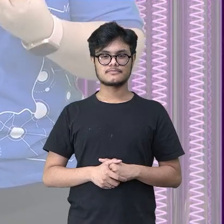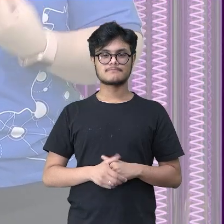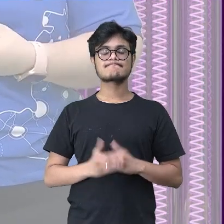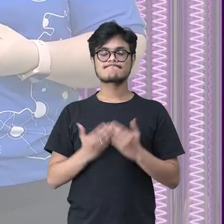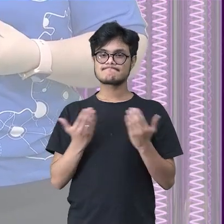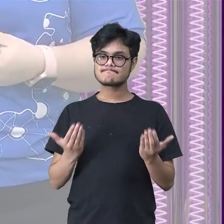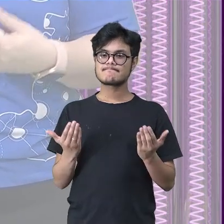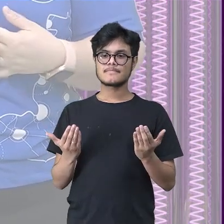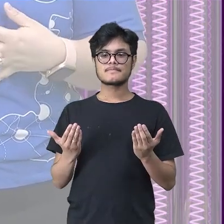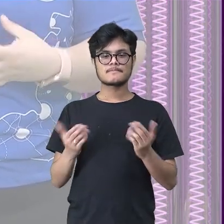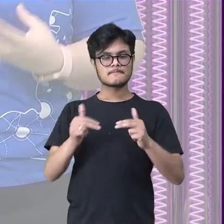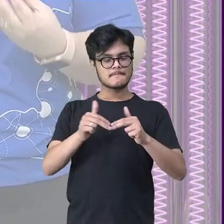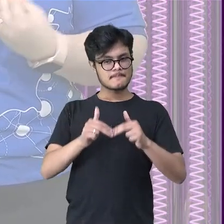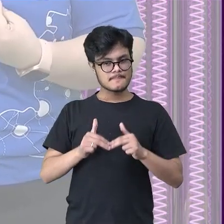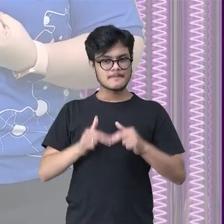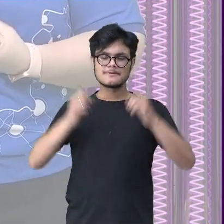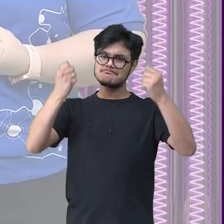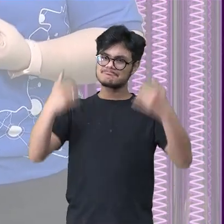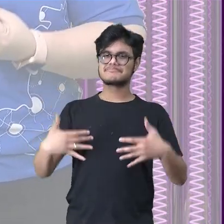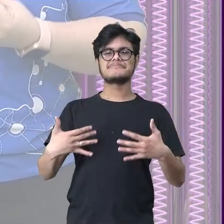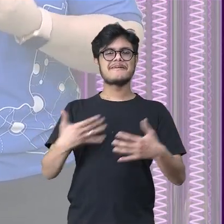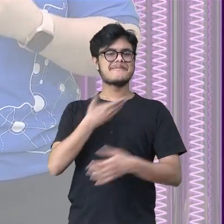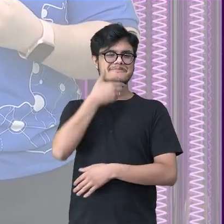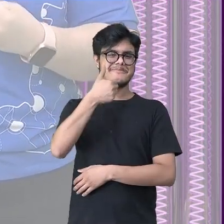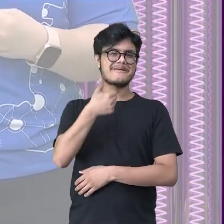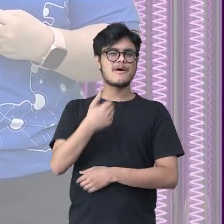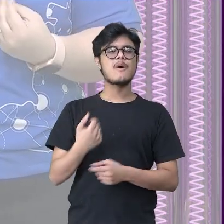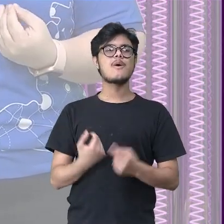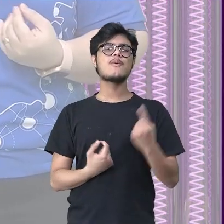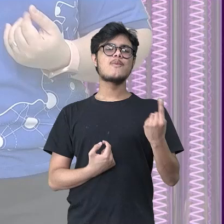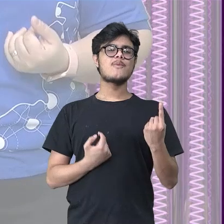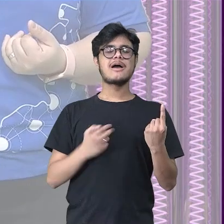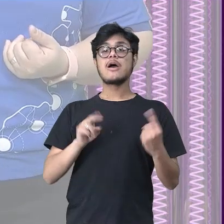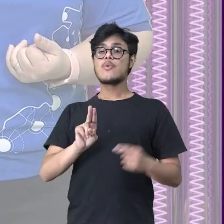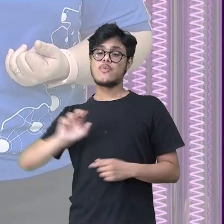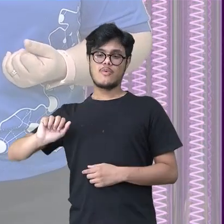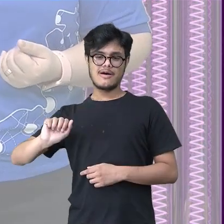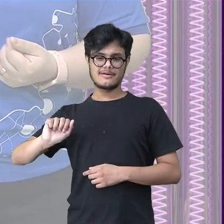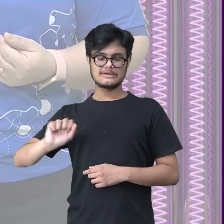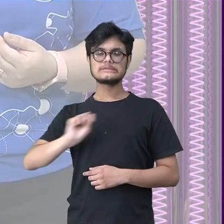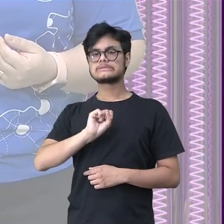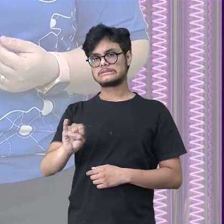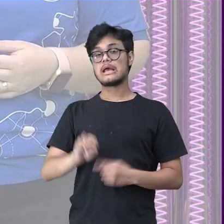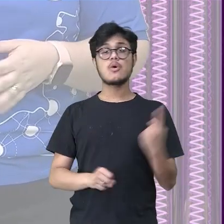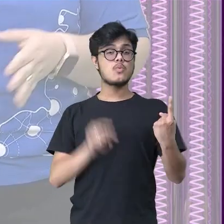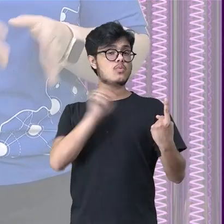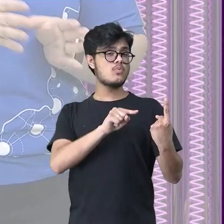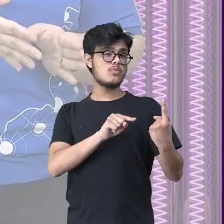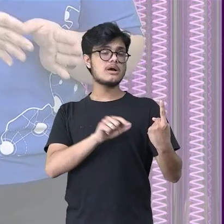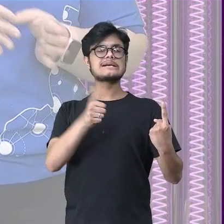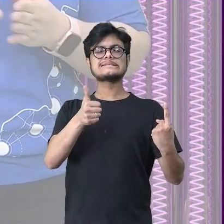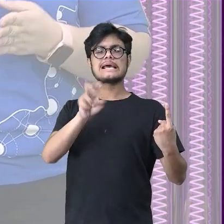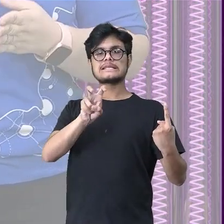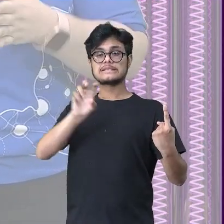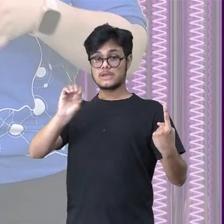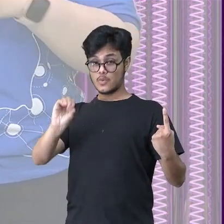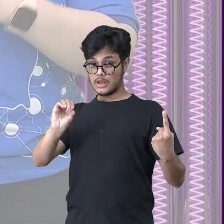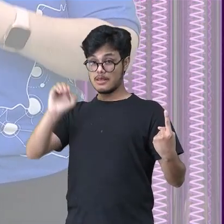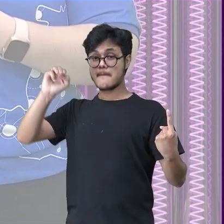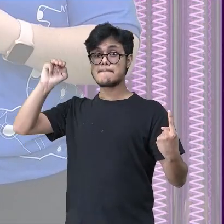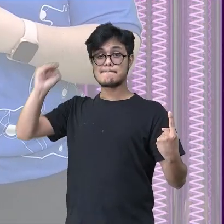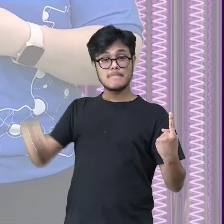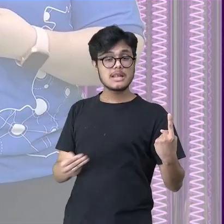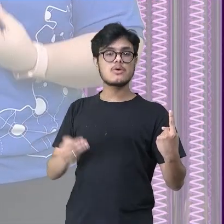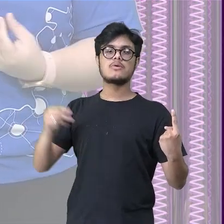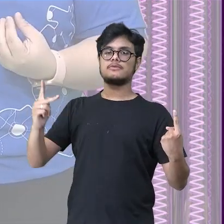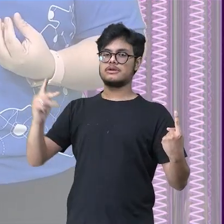mais fácil de a gente falar e de representar. Lembrando que uma unidade astronômica equivale a 150